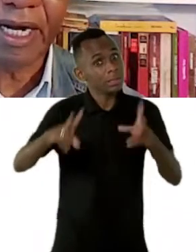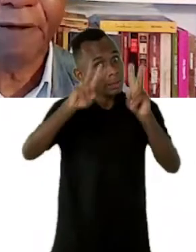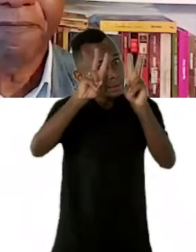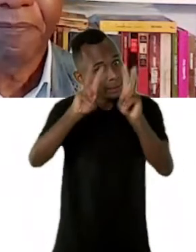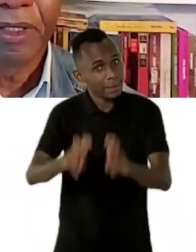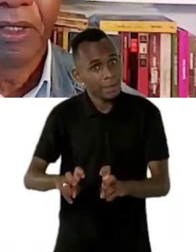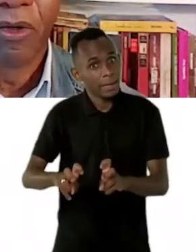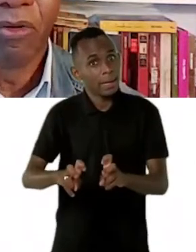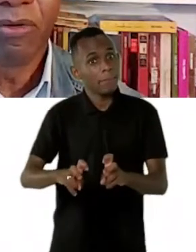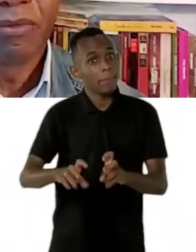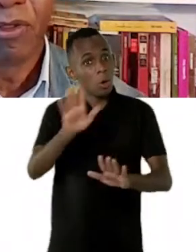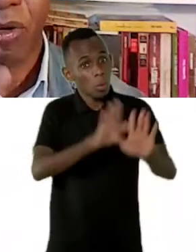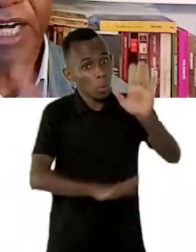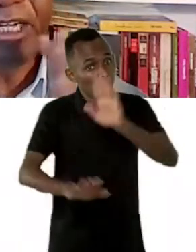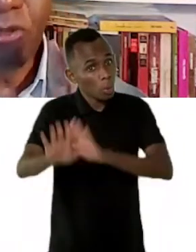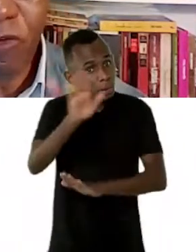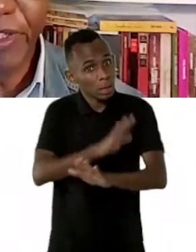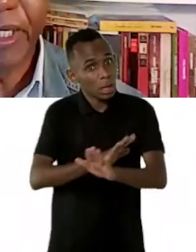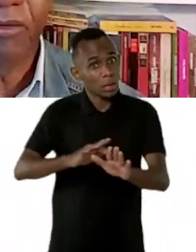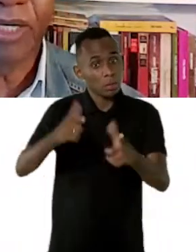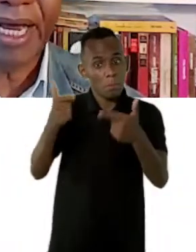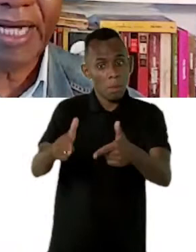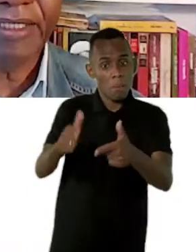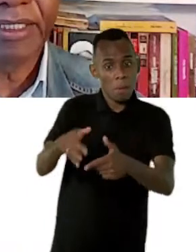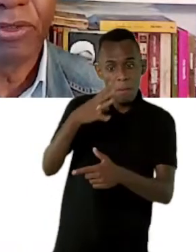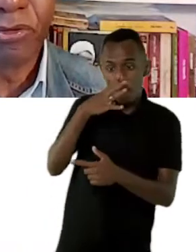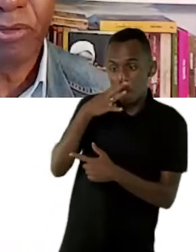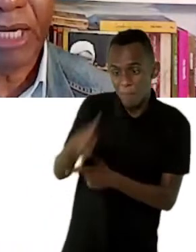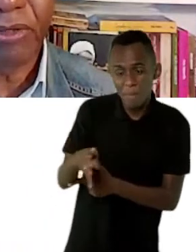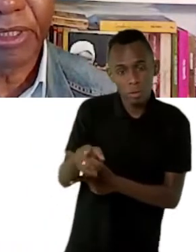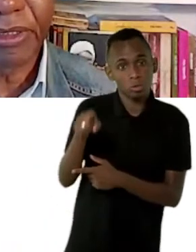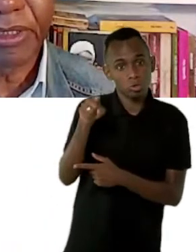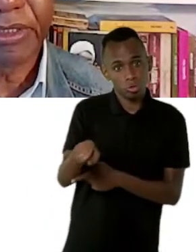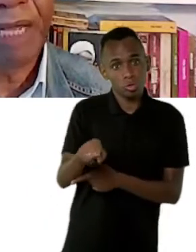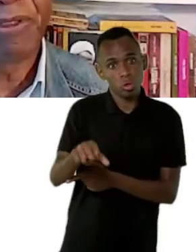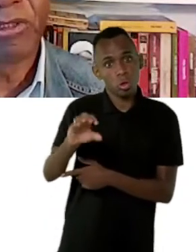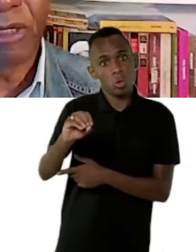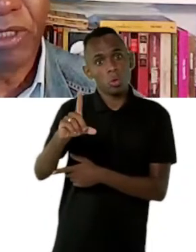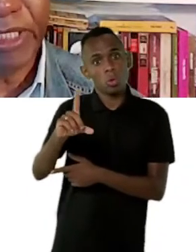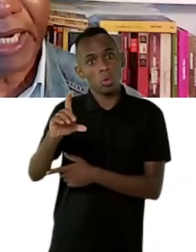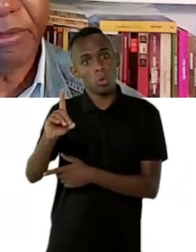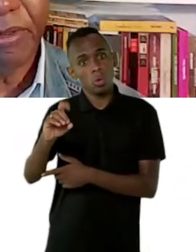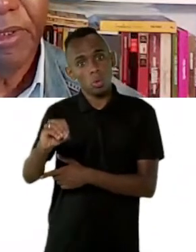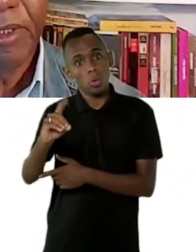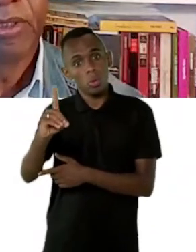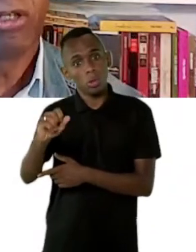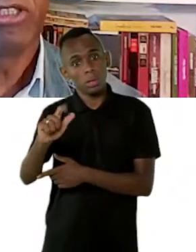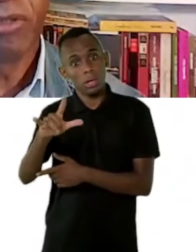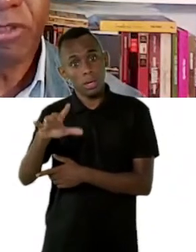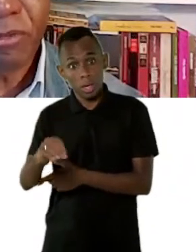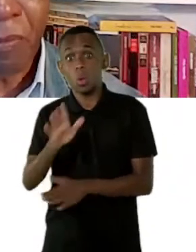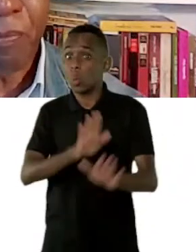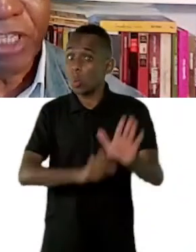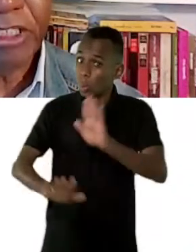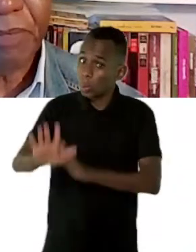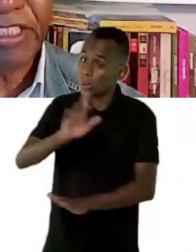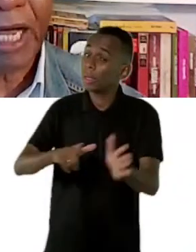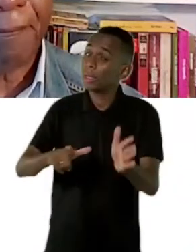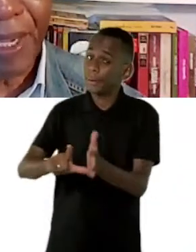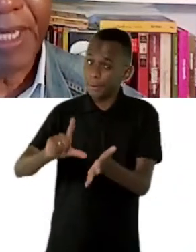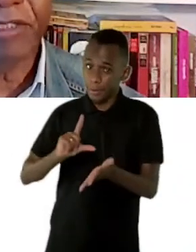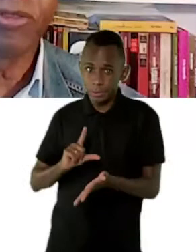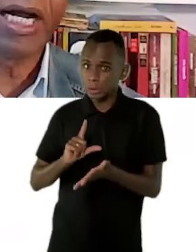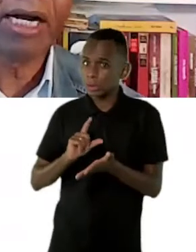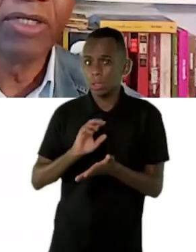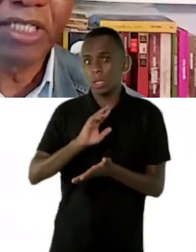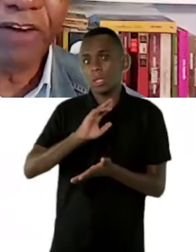para atacar ou colocar em dúvida o caráter do Aldário Dantas. É preciso ter cuidado. Não pode se